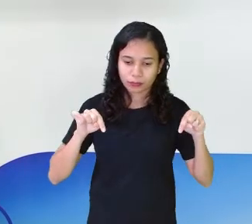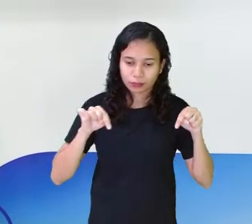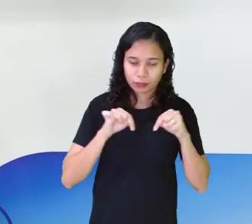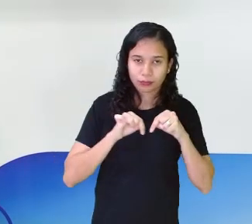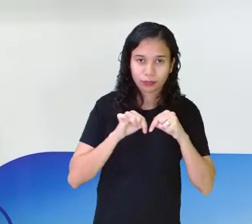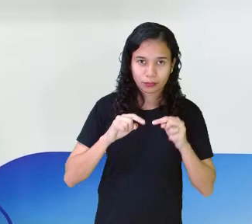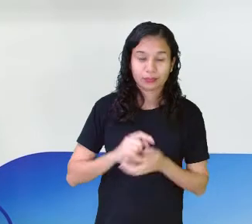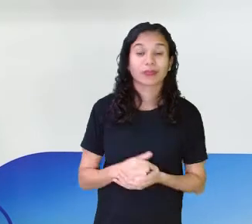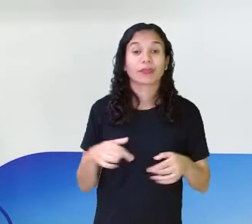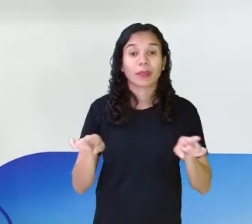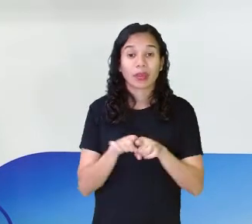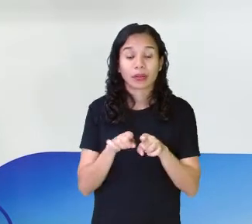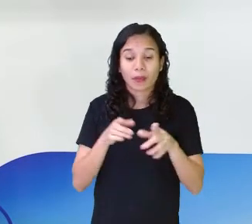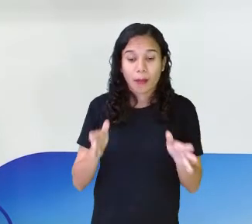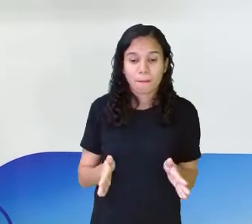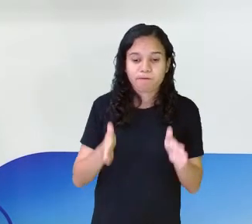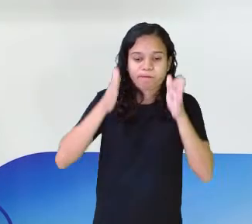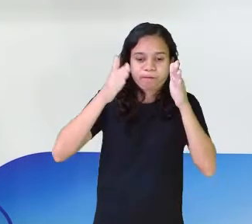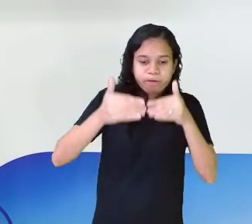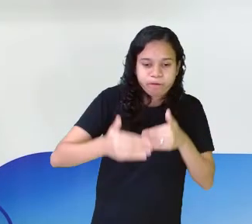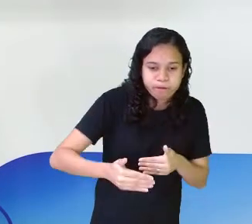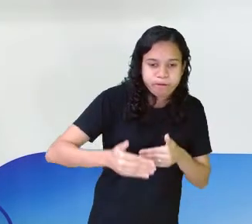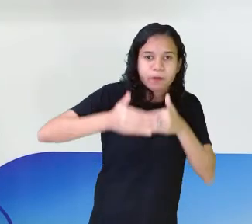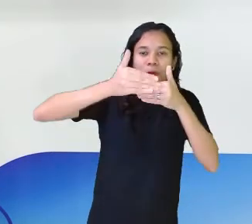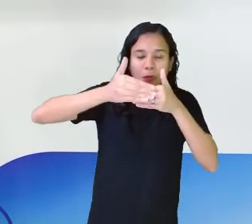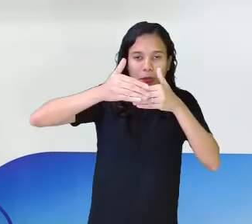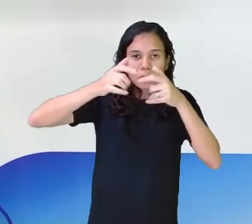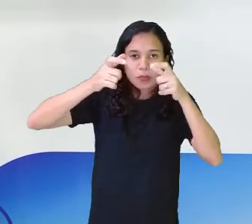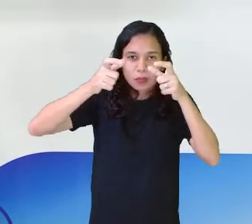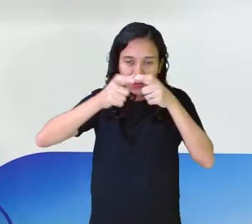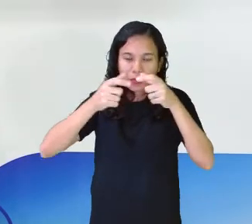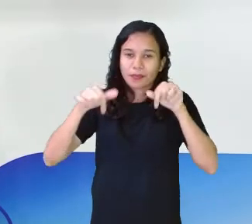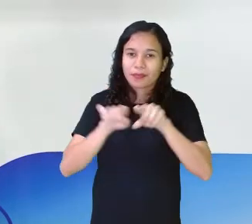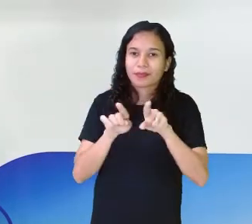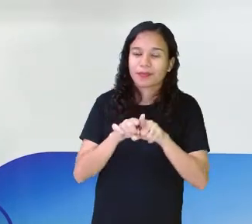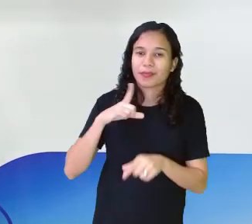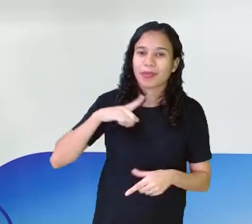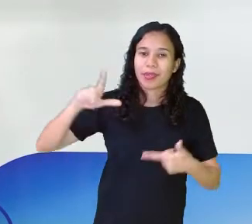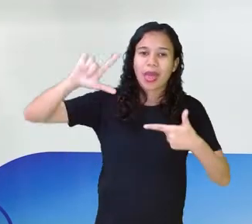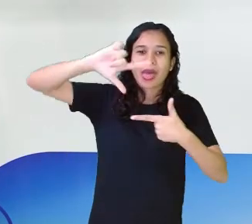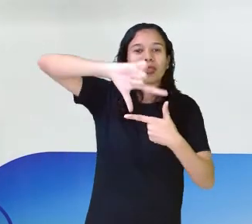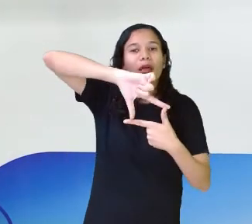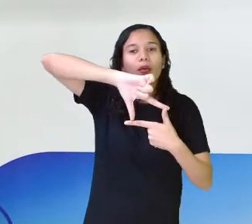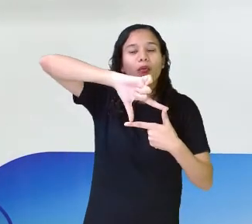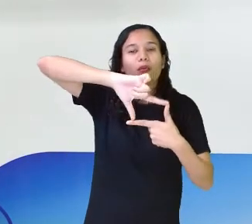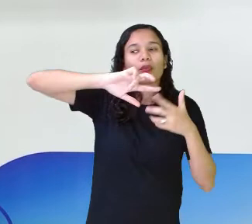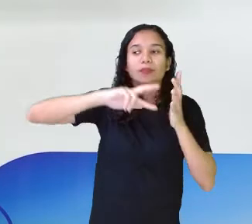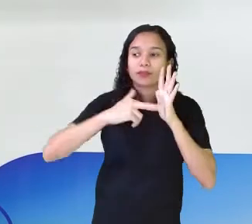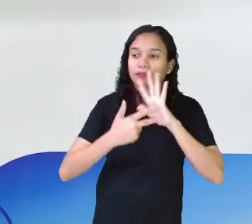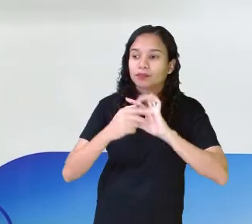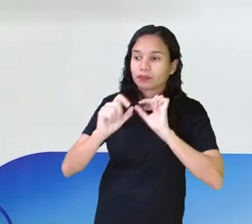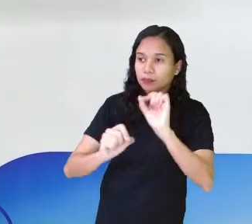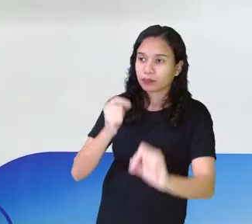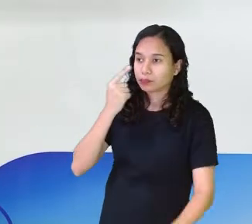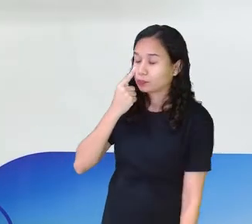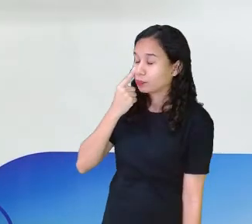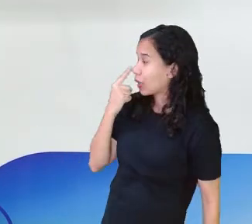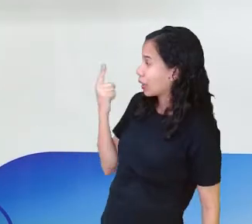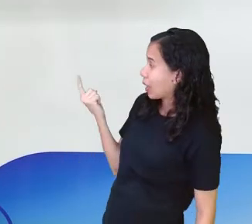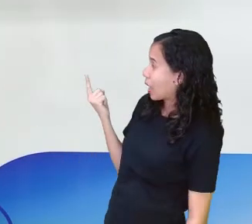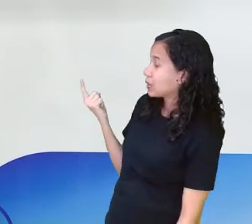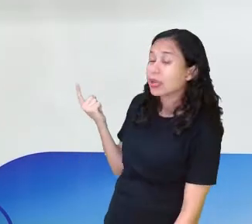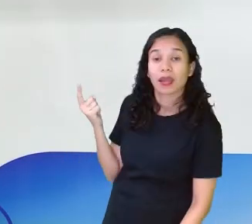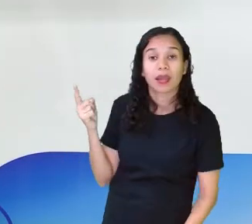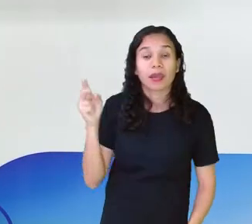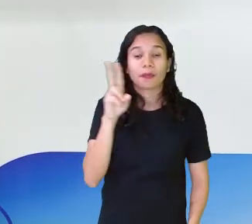quadradas. E as minhas faces laterais retangulares. Ou seja, nessa planificação,